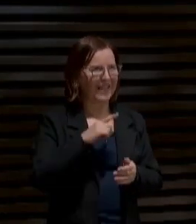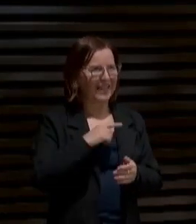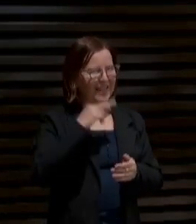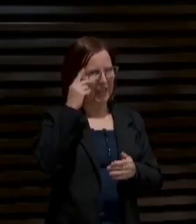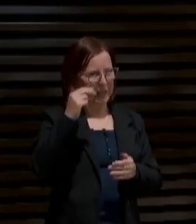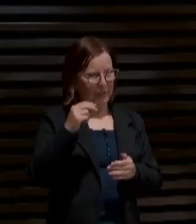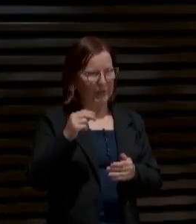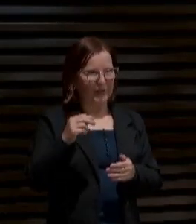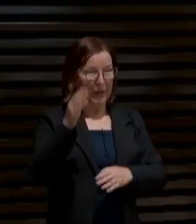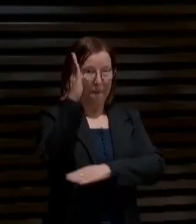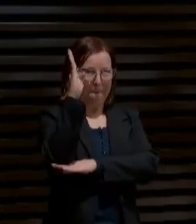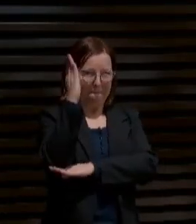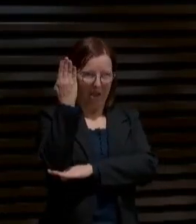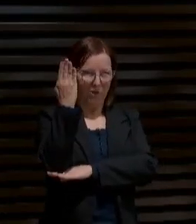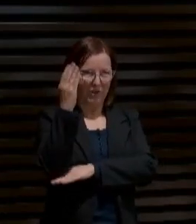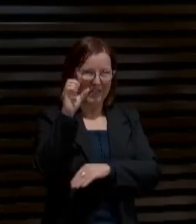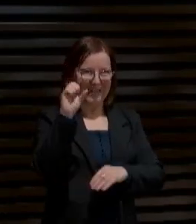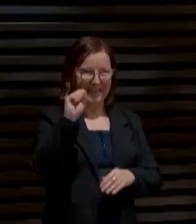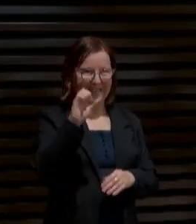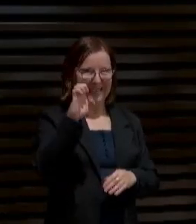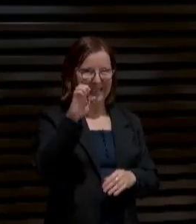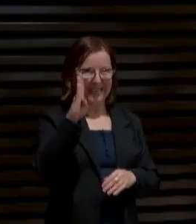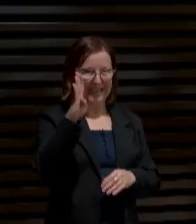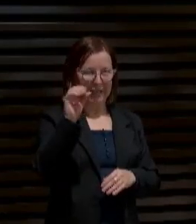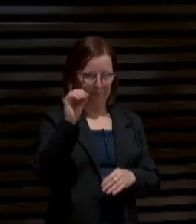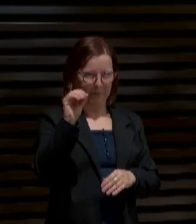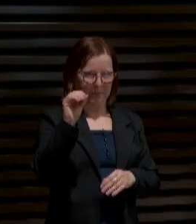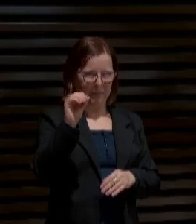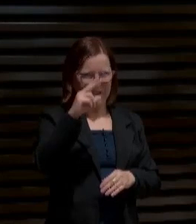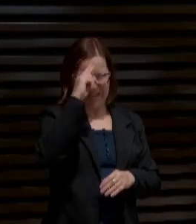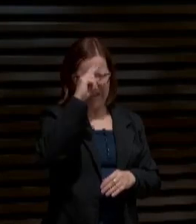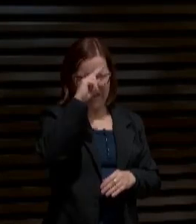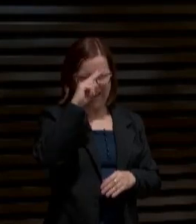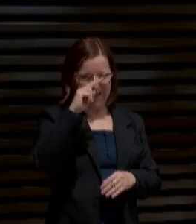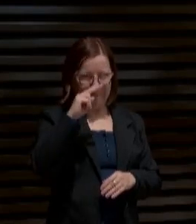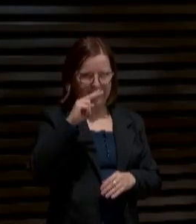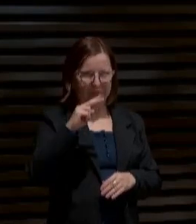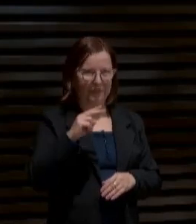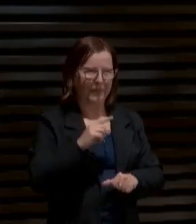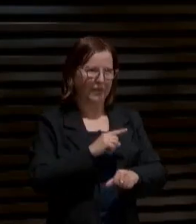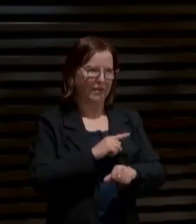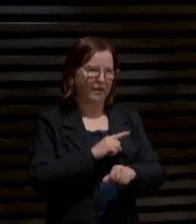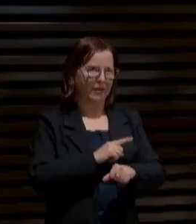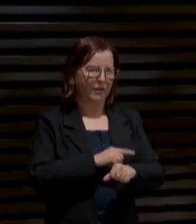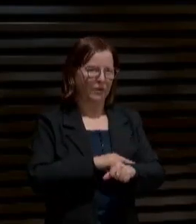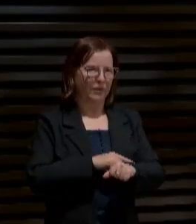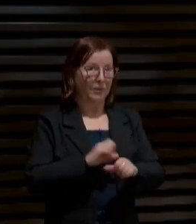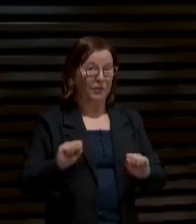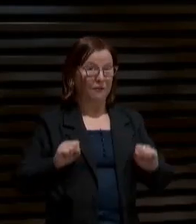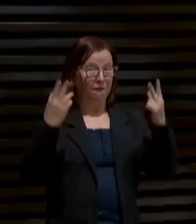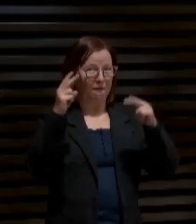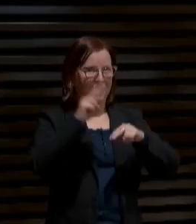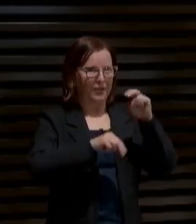sebo quando era criança né então você ia subir no pau-de-sebo aí lava tudo aquilo ali e Tinha alguns que conseguiram